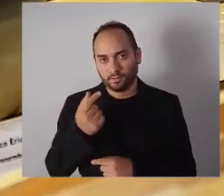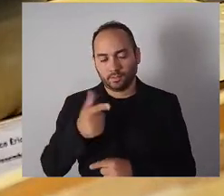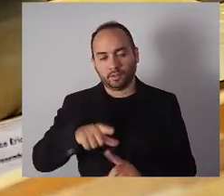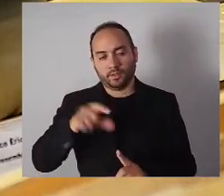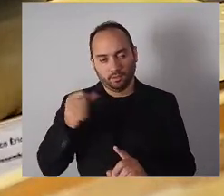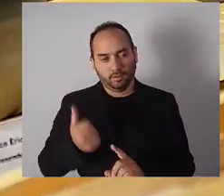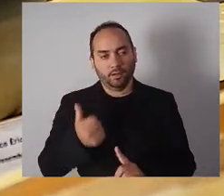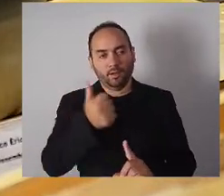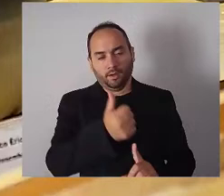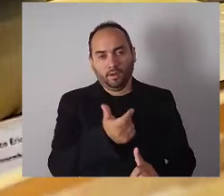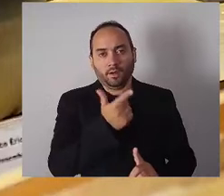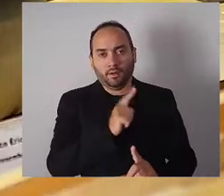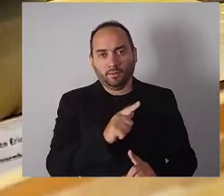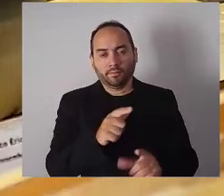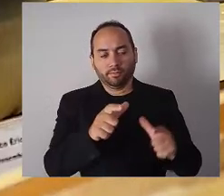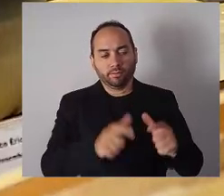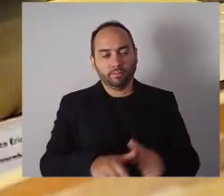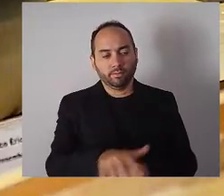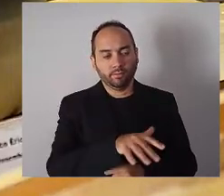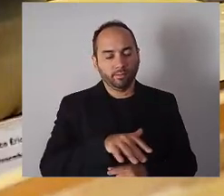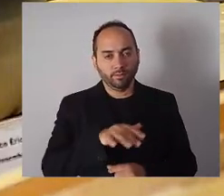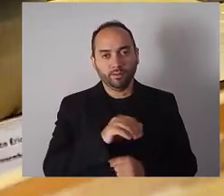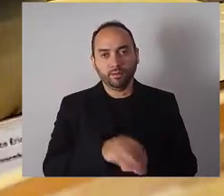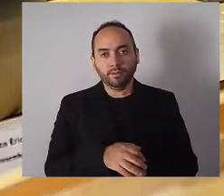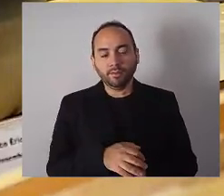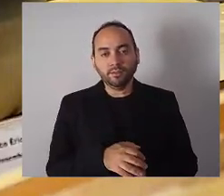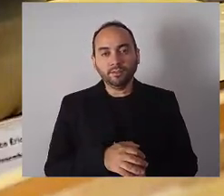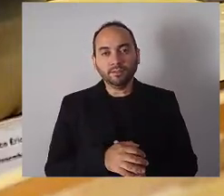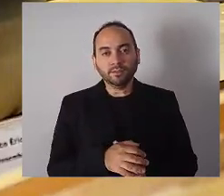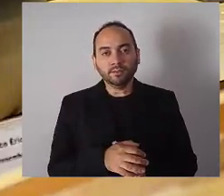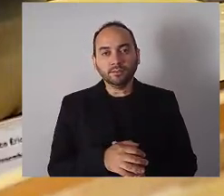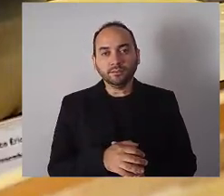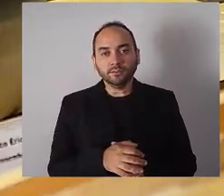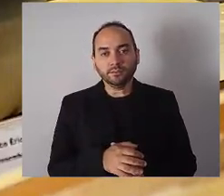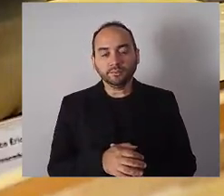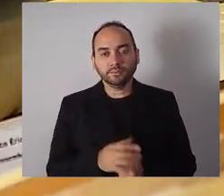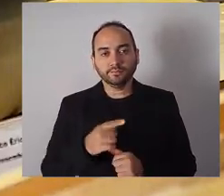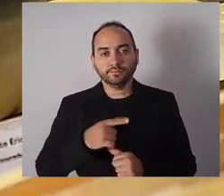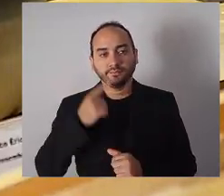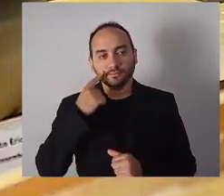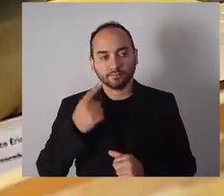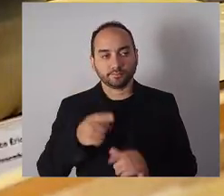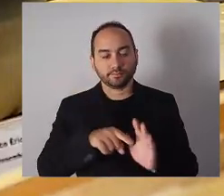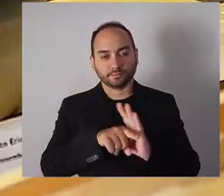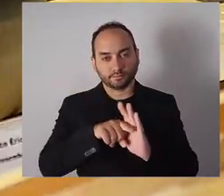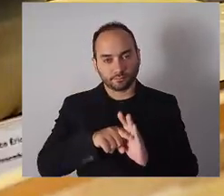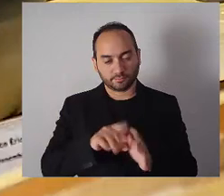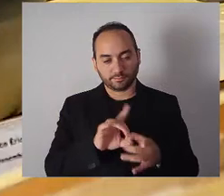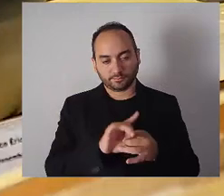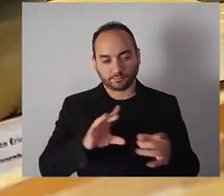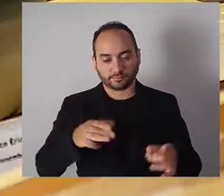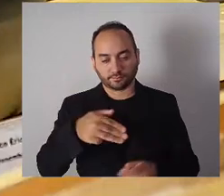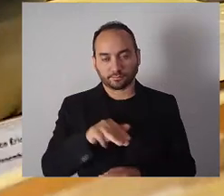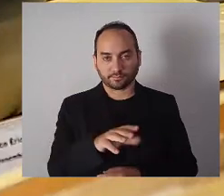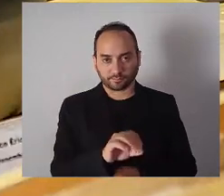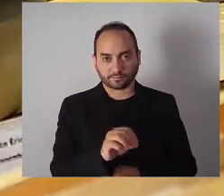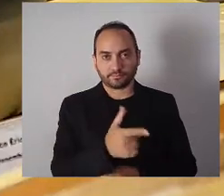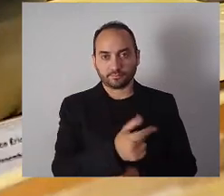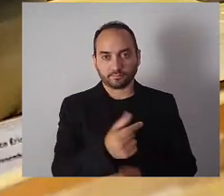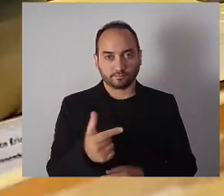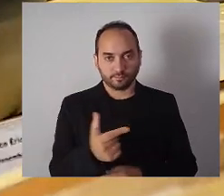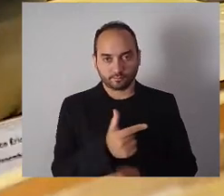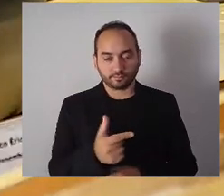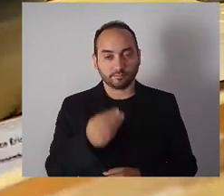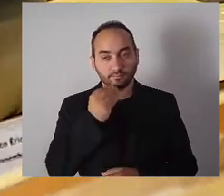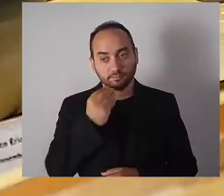cargo de vereador no município de Trairi pelo Partido Democratas, tendo-se desfiliado do partido em março de 22,